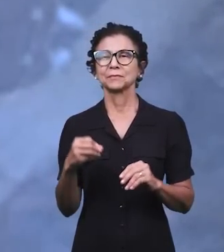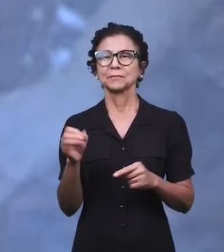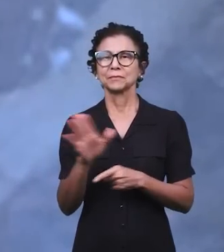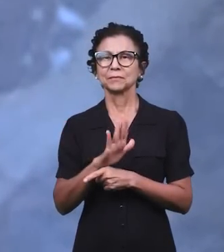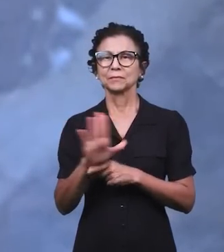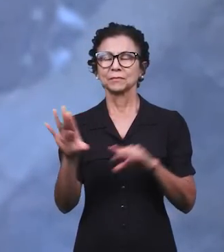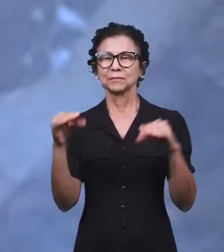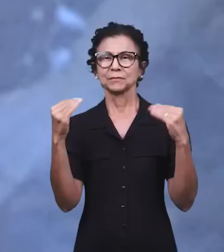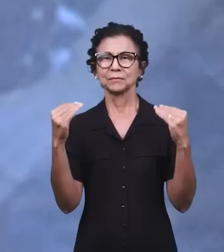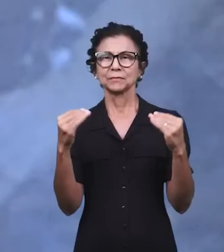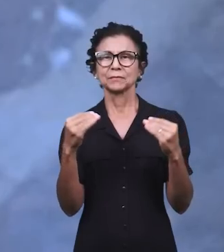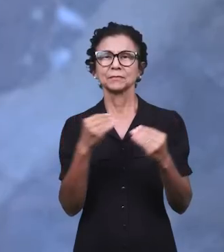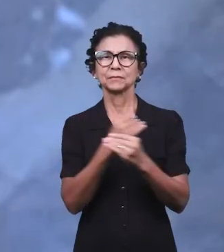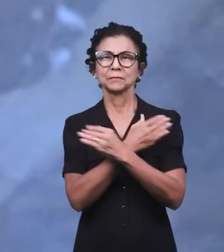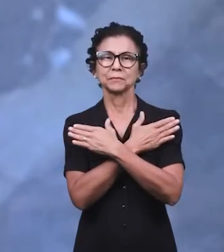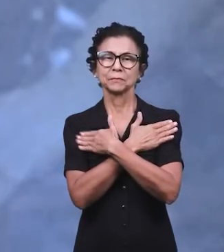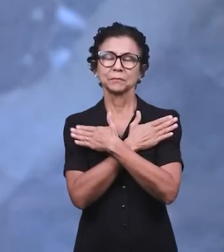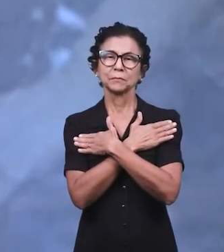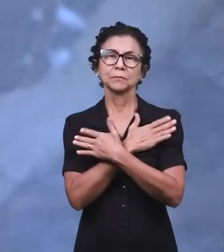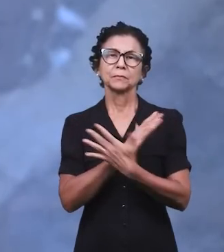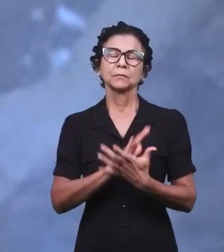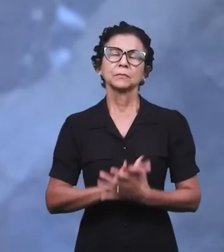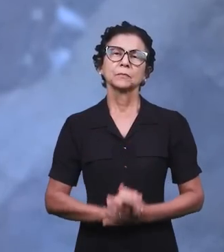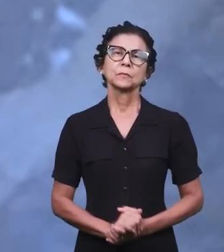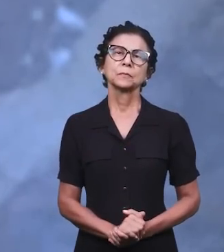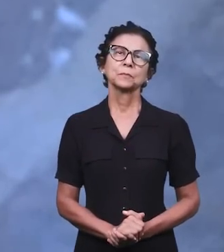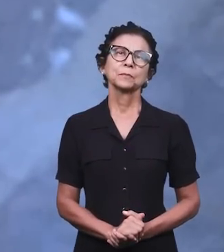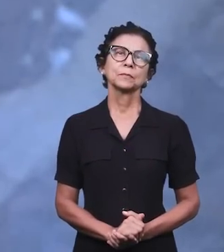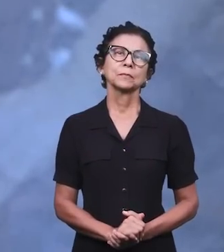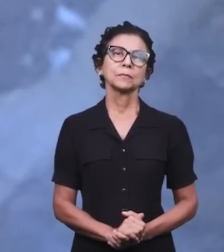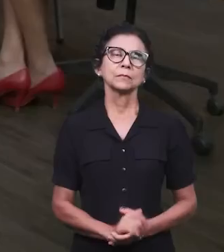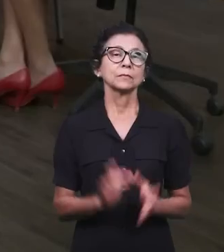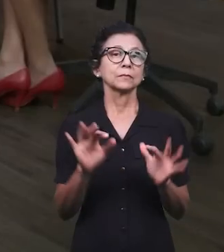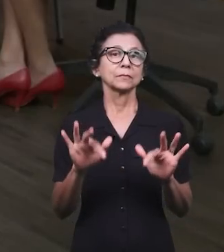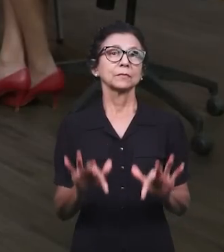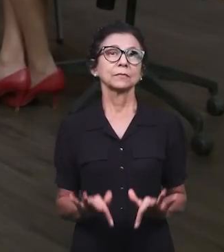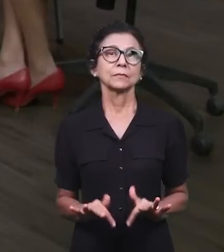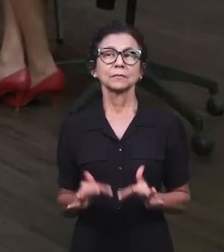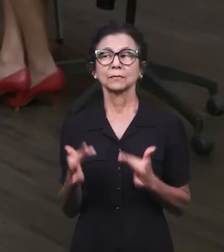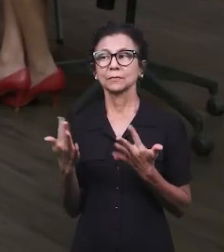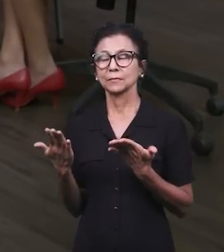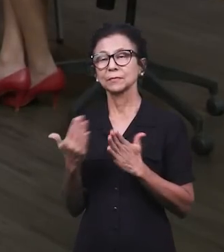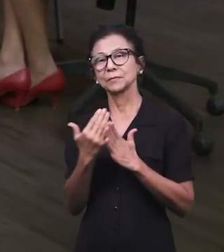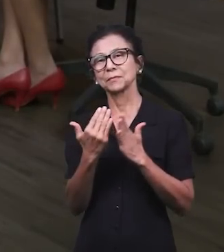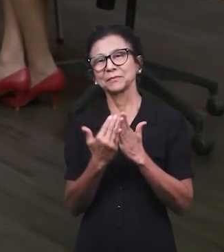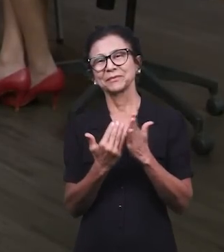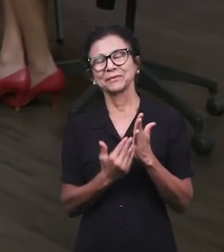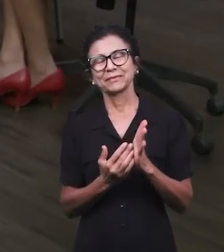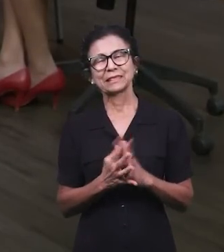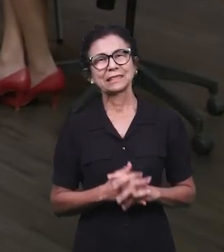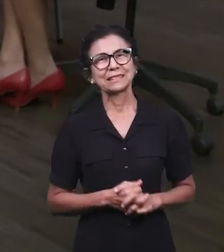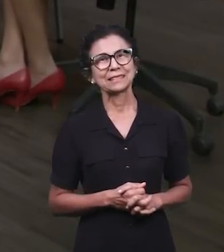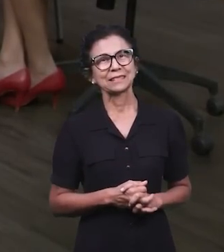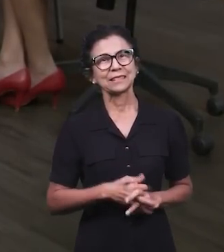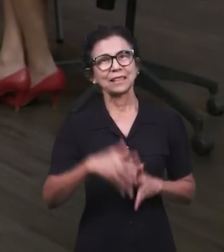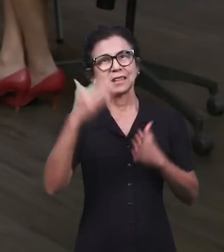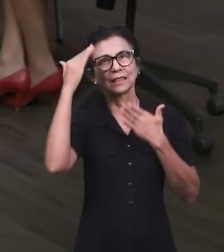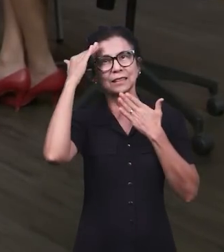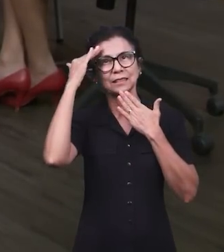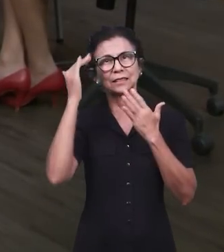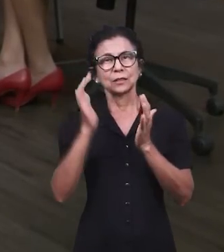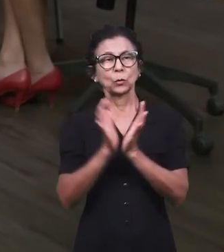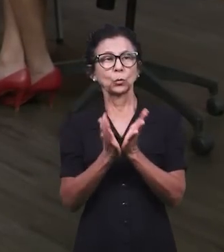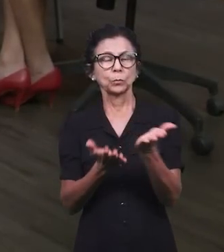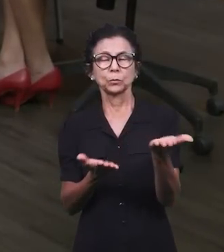grande alegria, um abraço para você e para a sua igreja. Bom, gente, a gente está caminhando agora para o final do programa, né? Eu quero agradecer aos